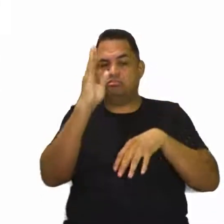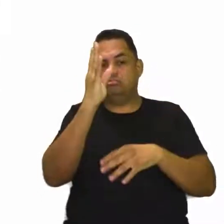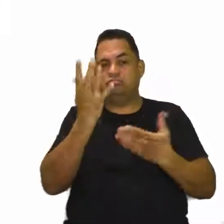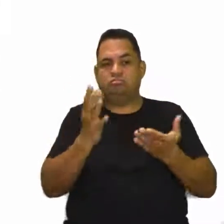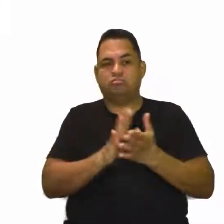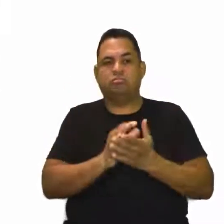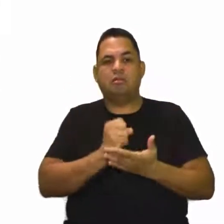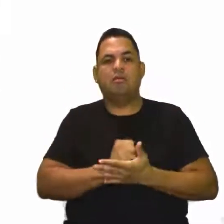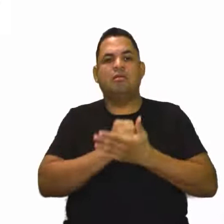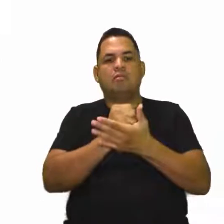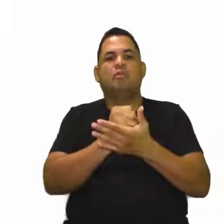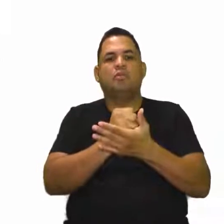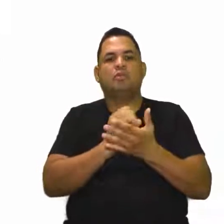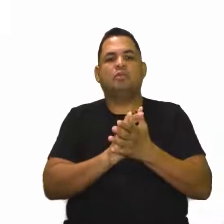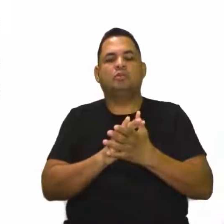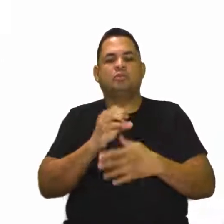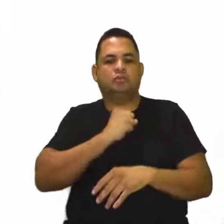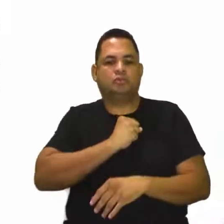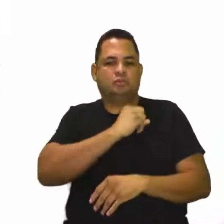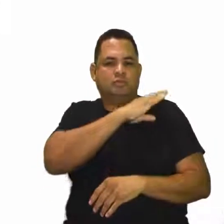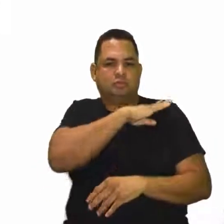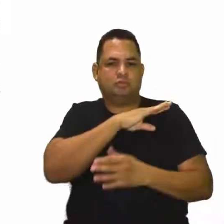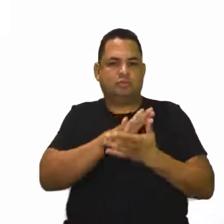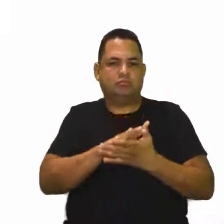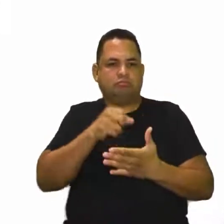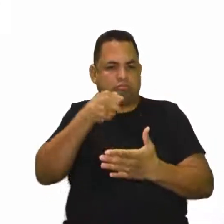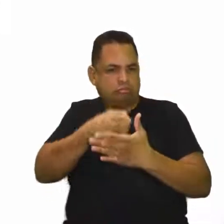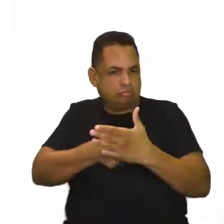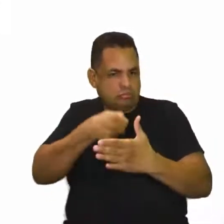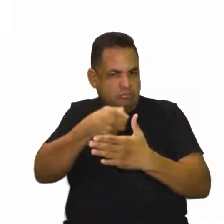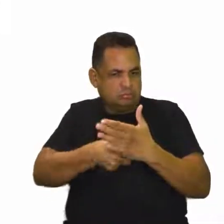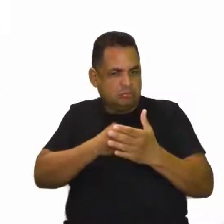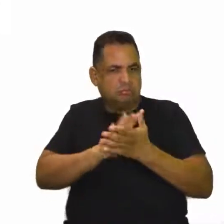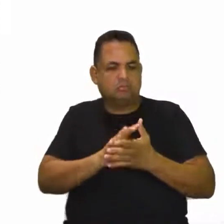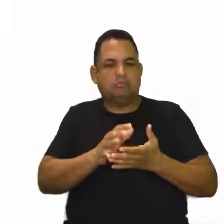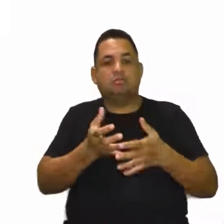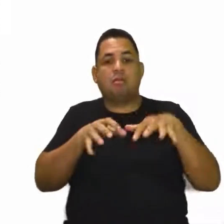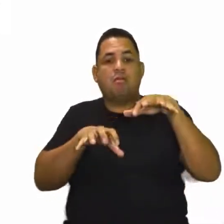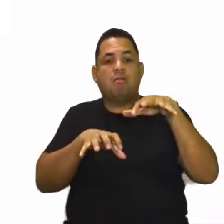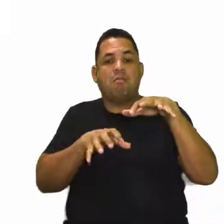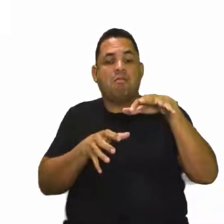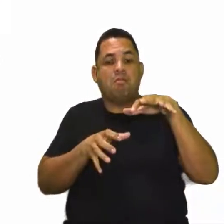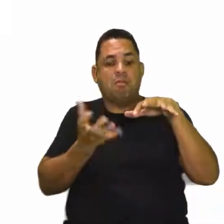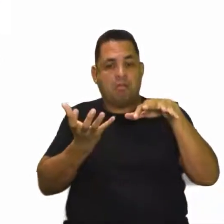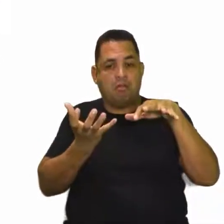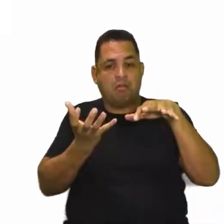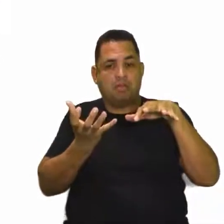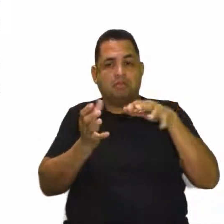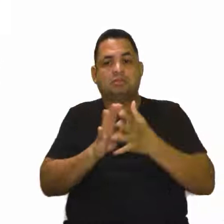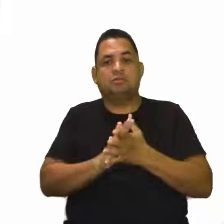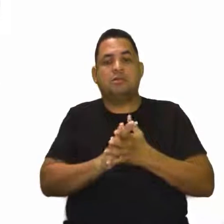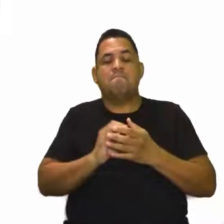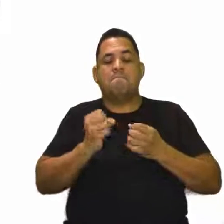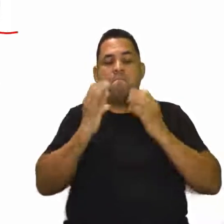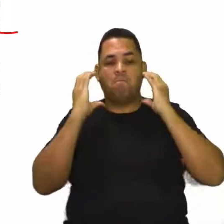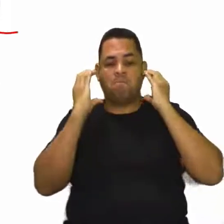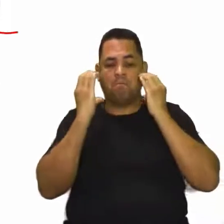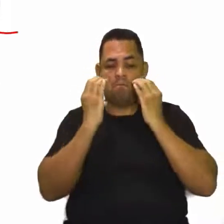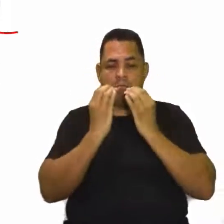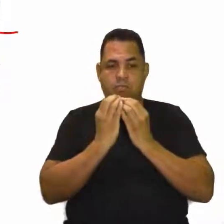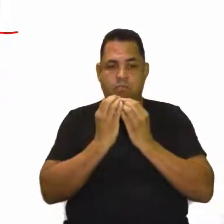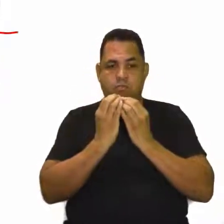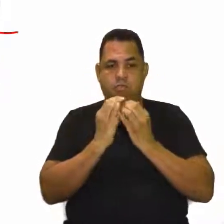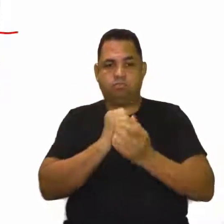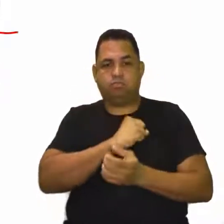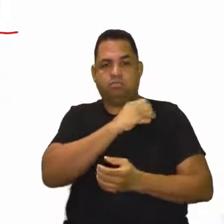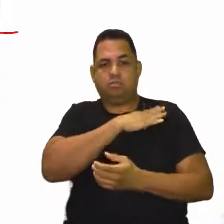com apoio dos militares, que pressionaram as ações no Congresso. O Marechal Deodoro da Fonseca venceu as